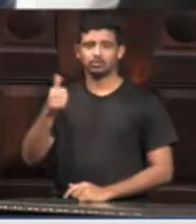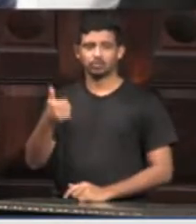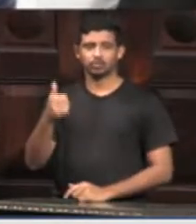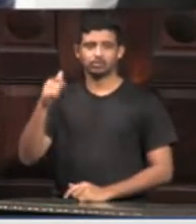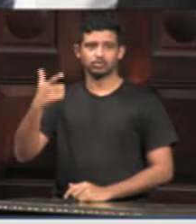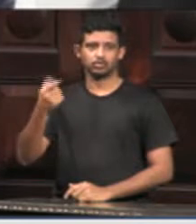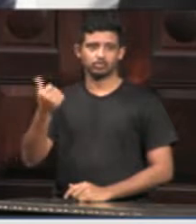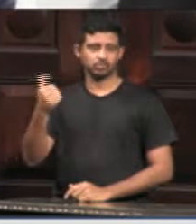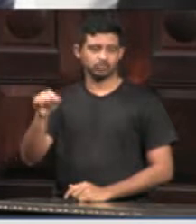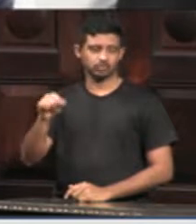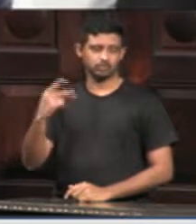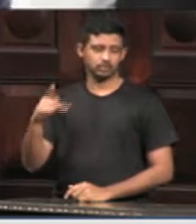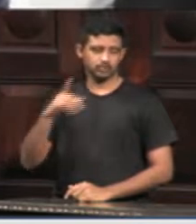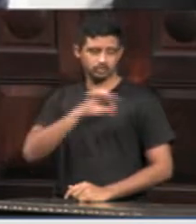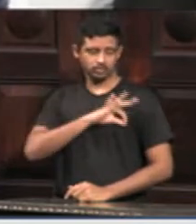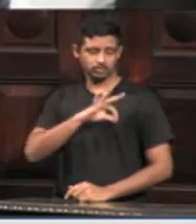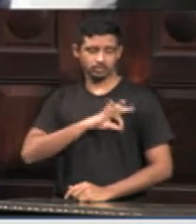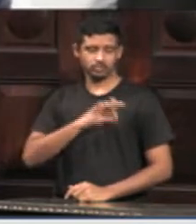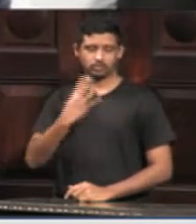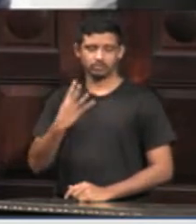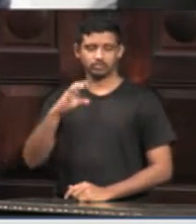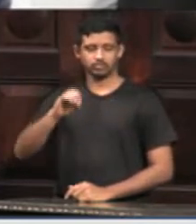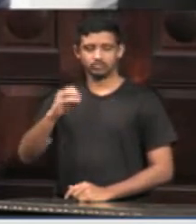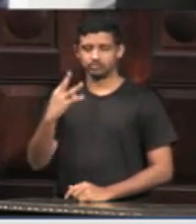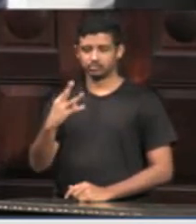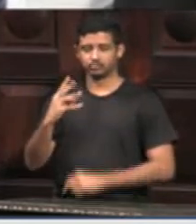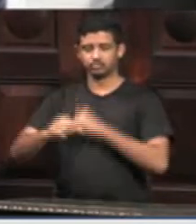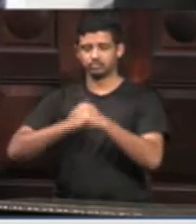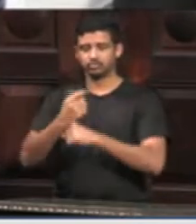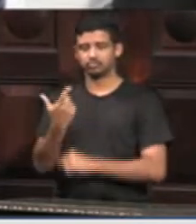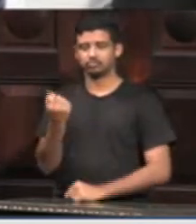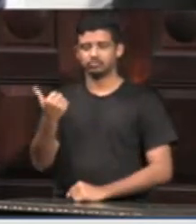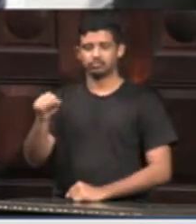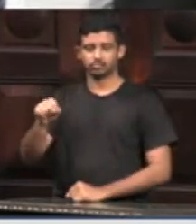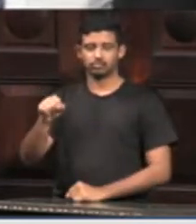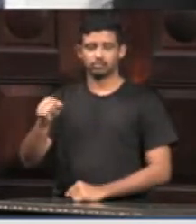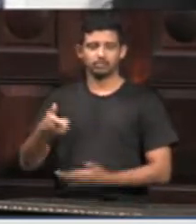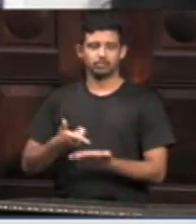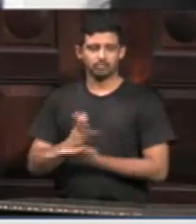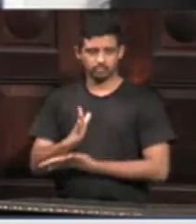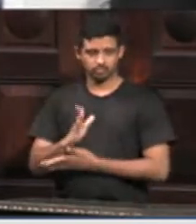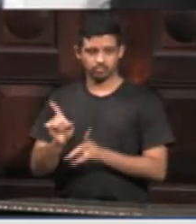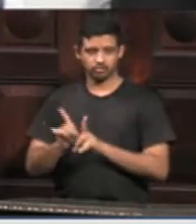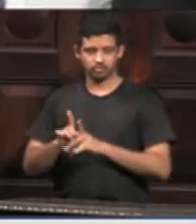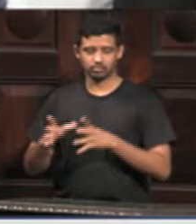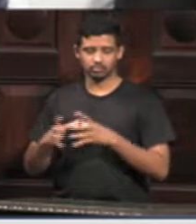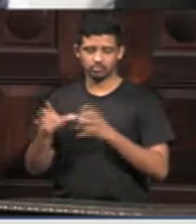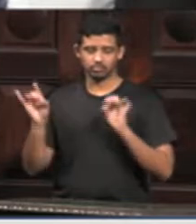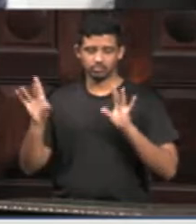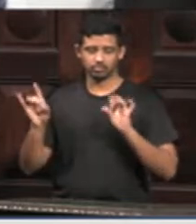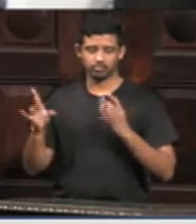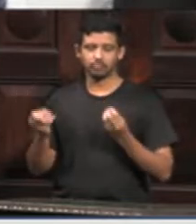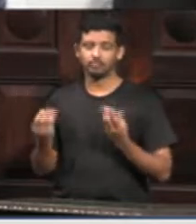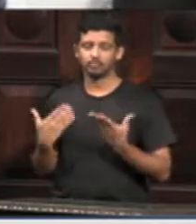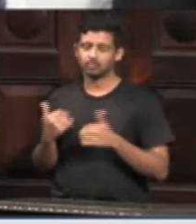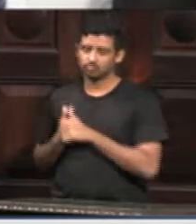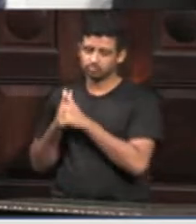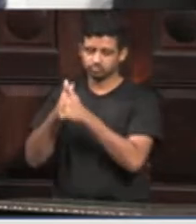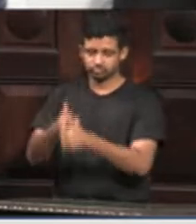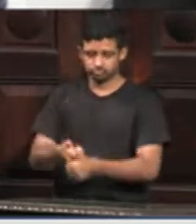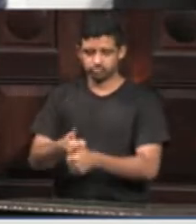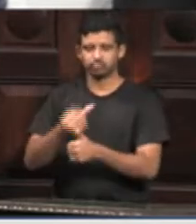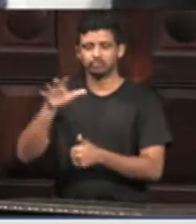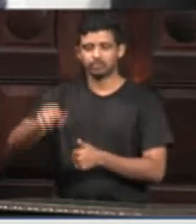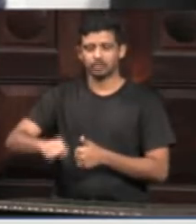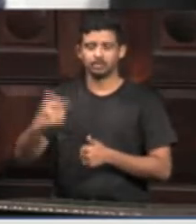Especial instituída pelo requerimento 403/2018, que solicita a prorrogação de prazo de funcionamento da Comissão Especial para acompanhar a retomada dos